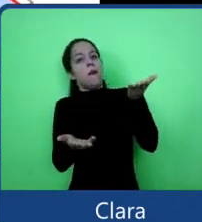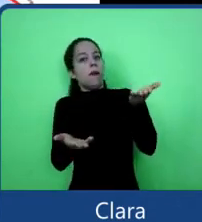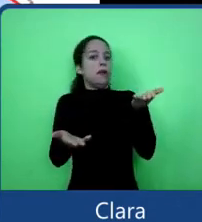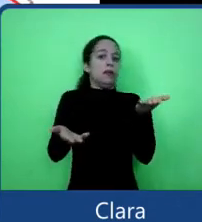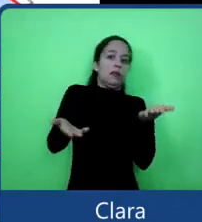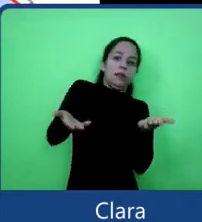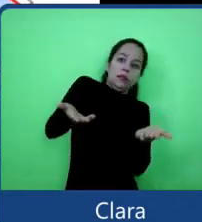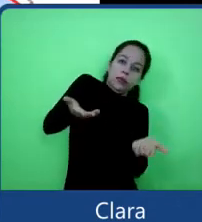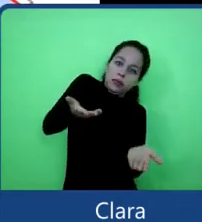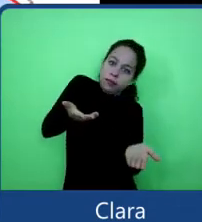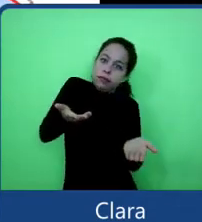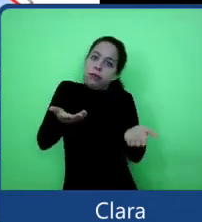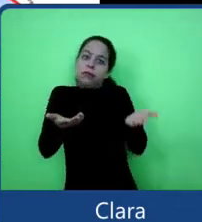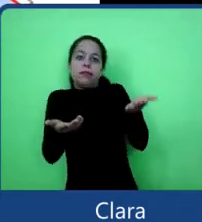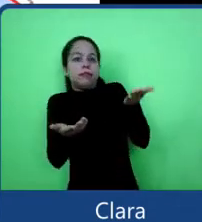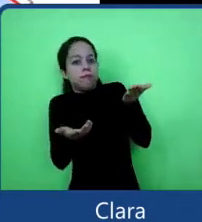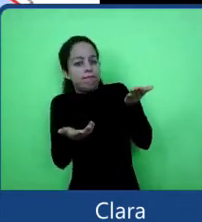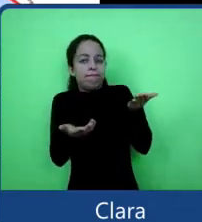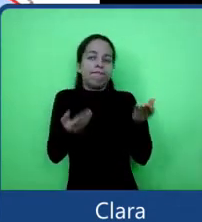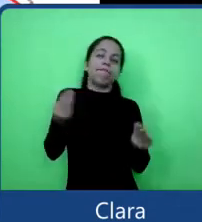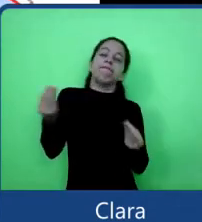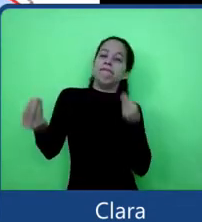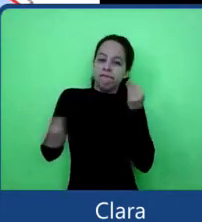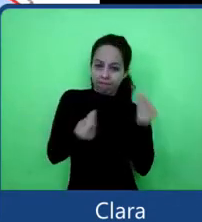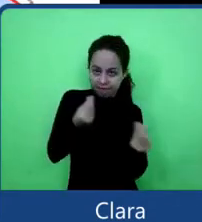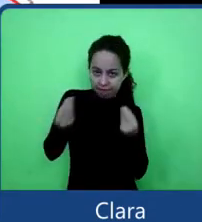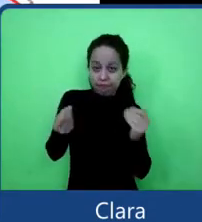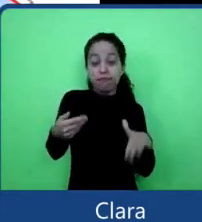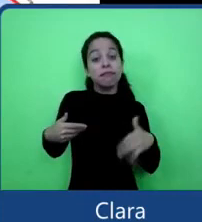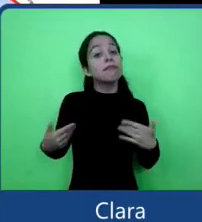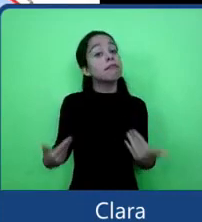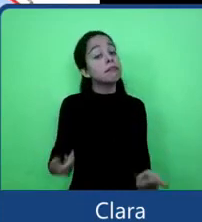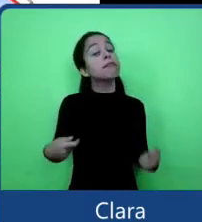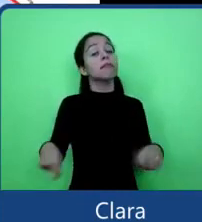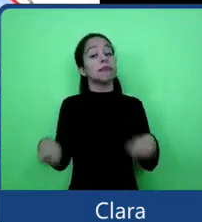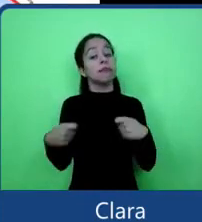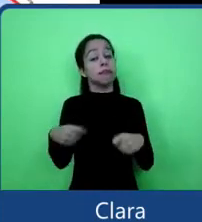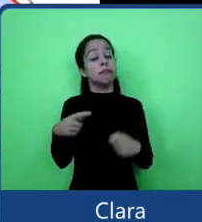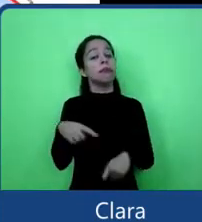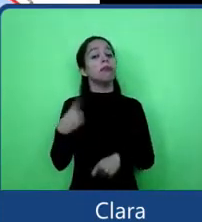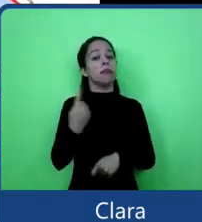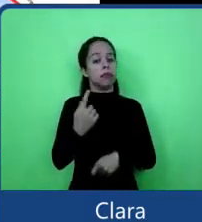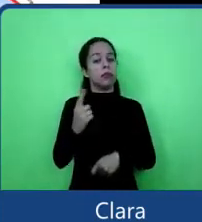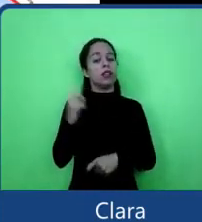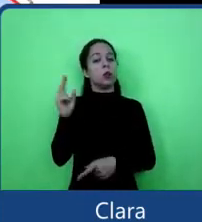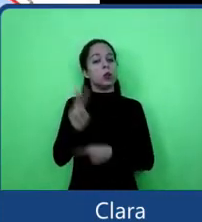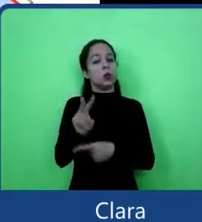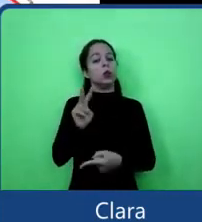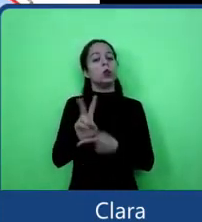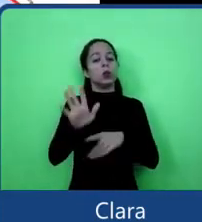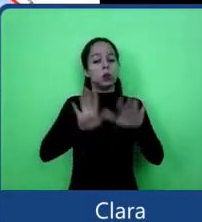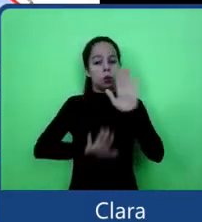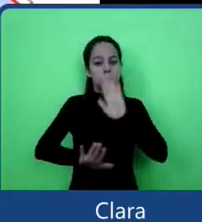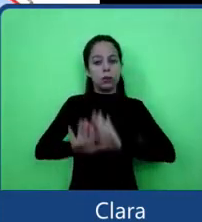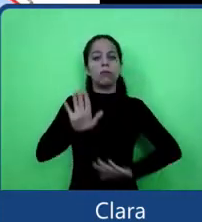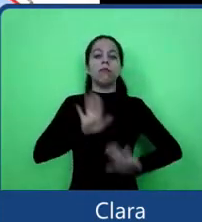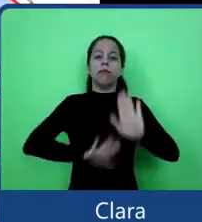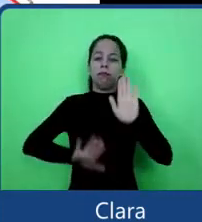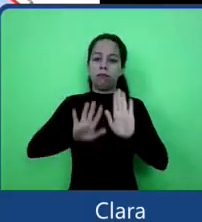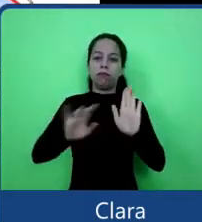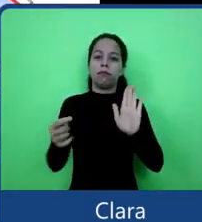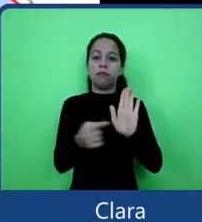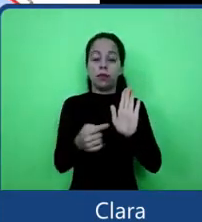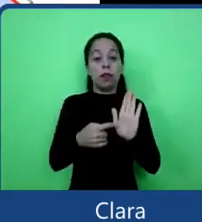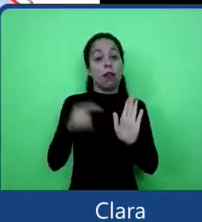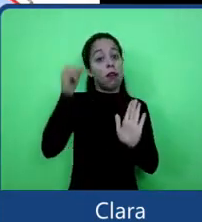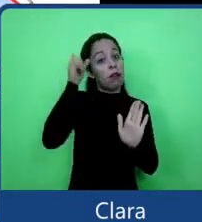né? Então a gente precisa cuidar, né, para que a gente não passe